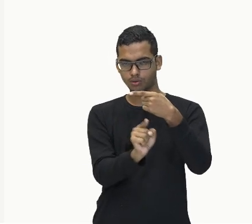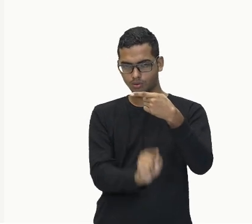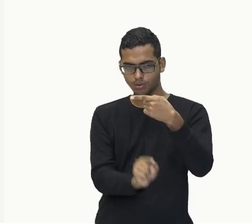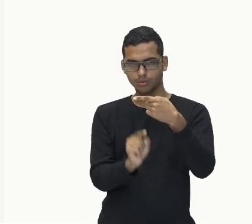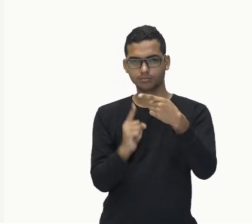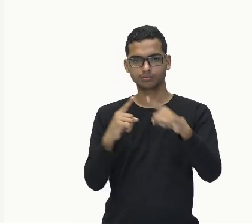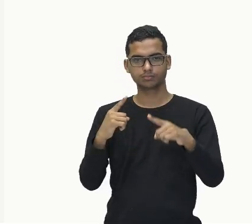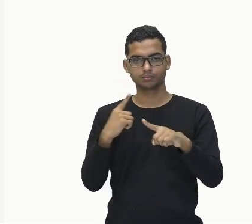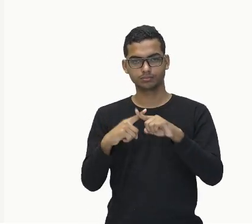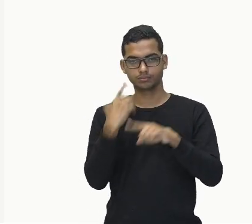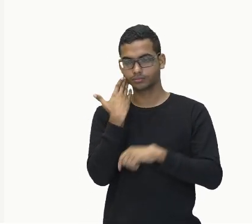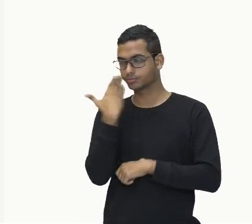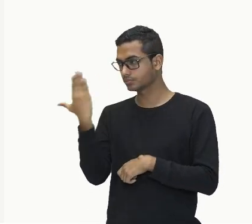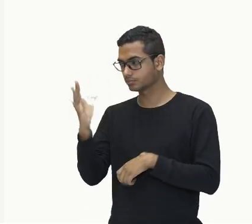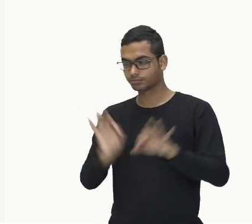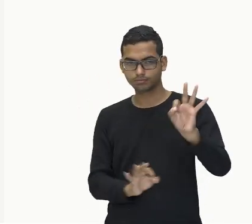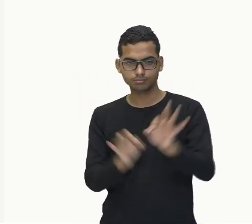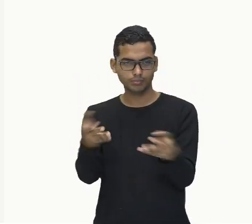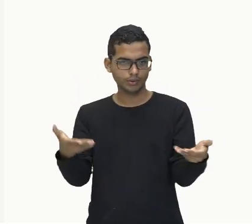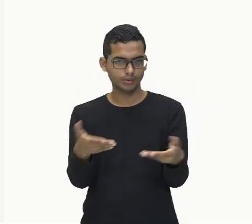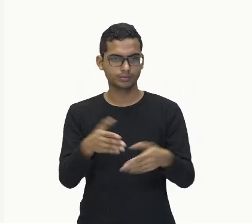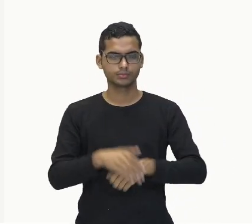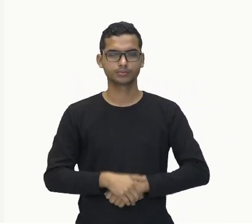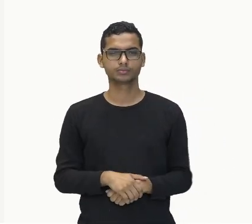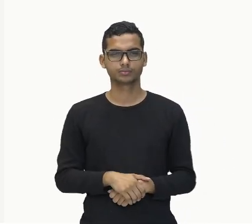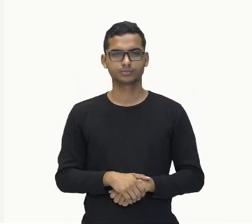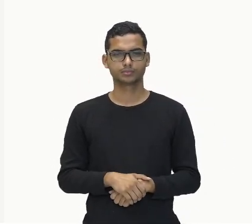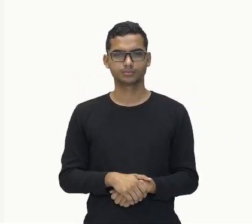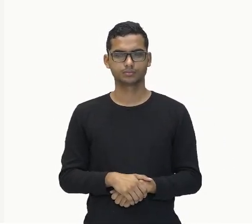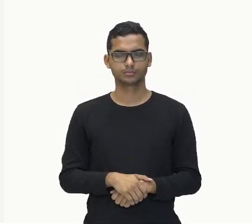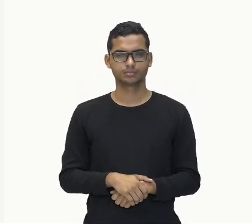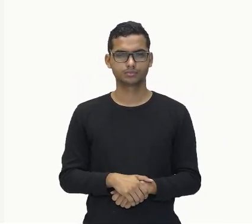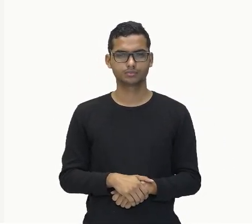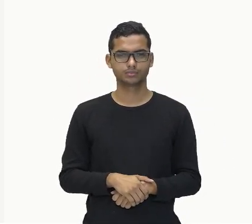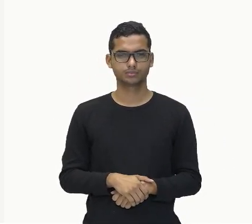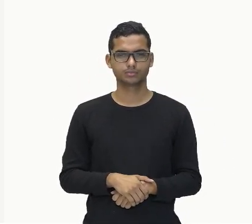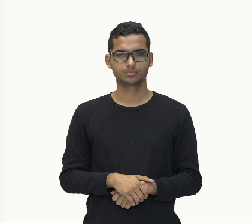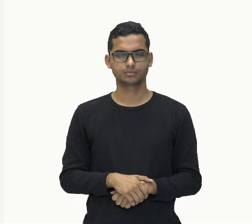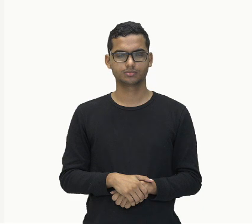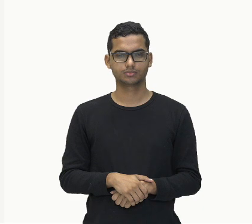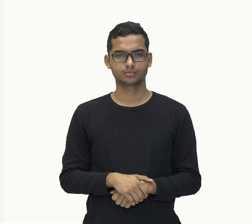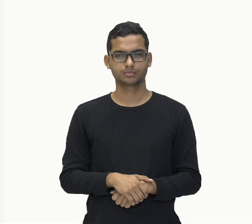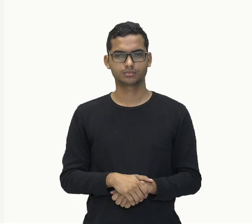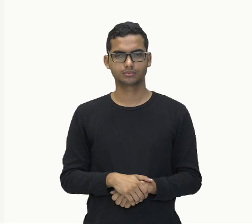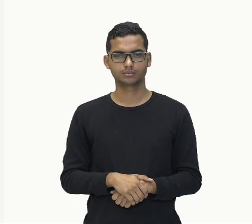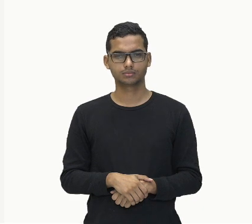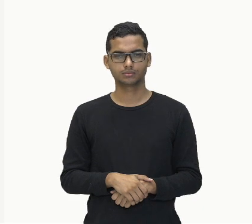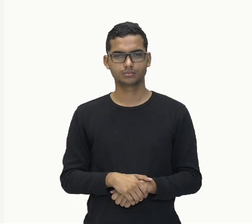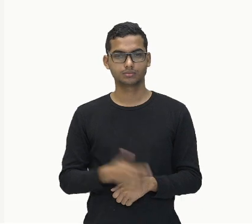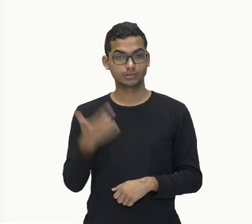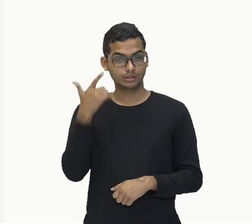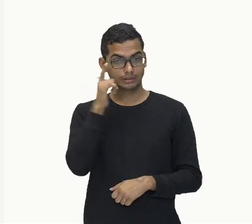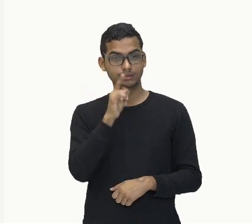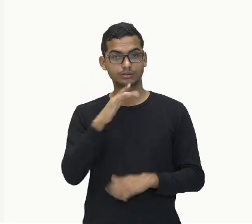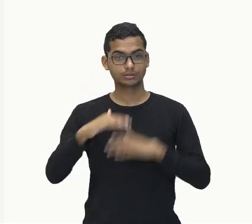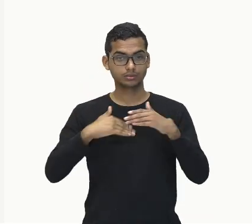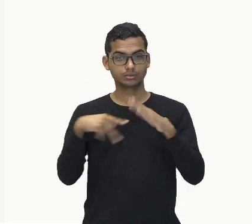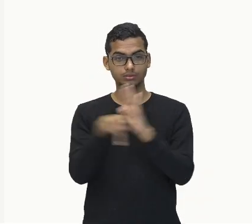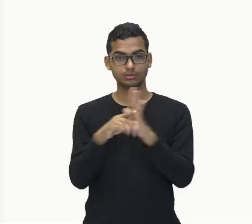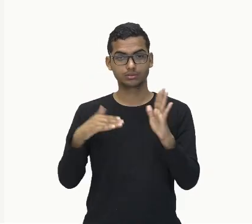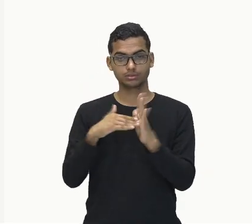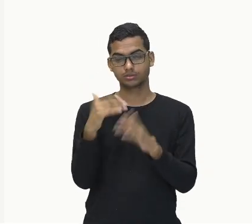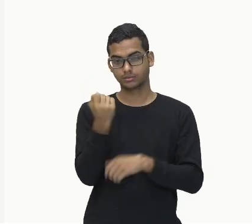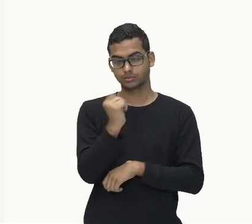11 menos 3, que é 8 fatorial. Desenvolvemos o 11 fatorial até o 8 fatorial, para a gente poder